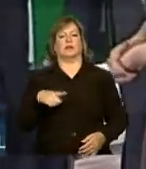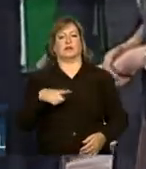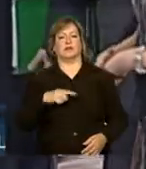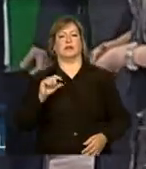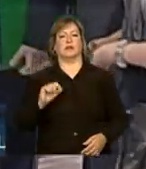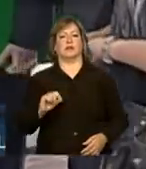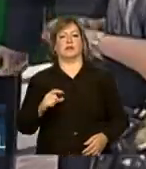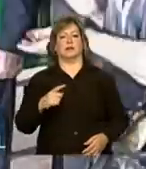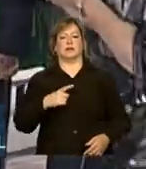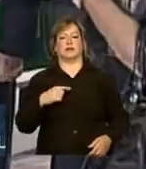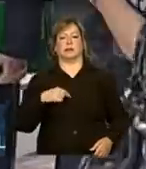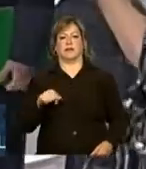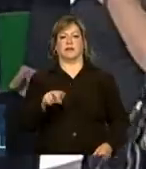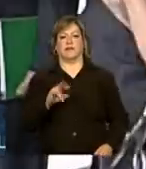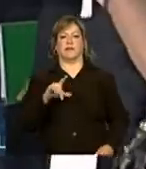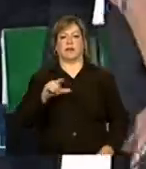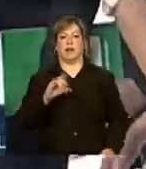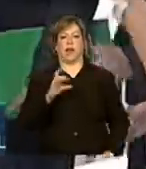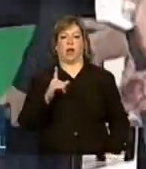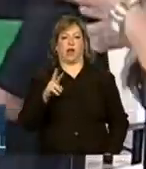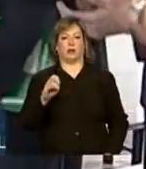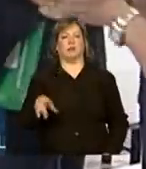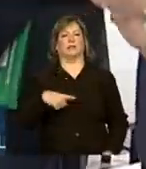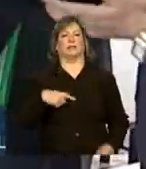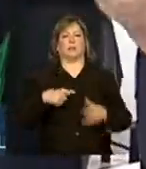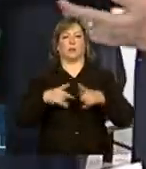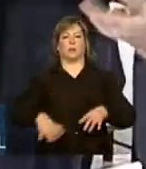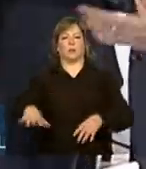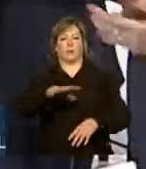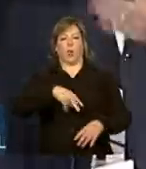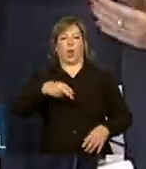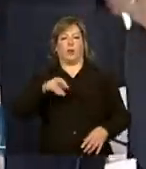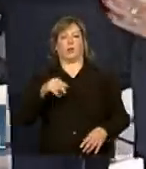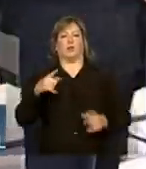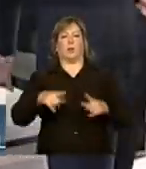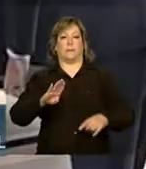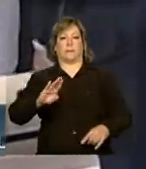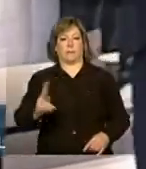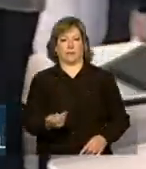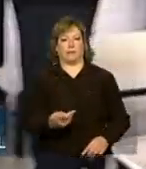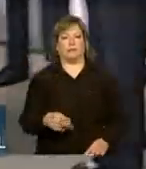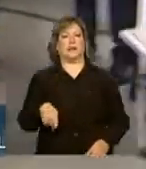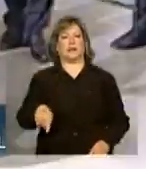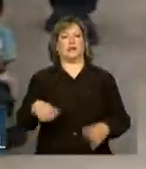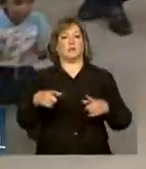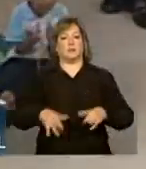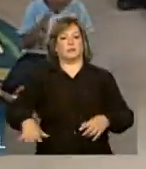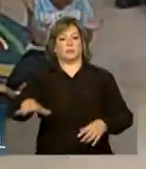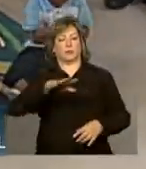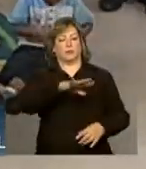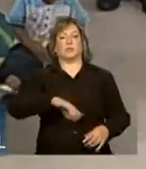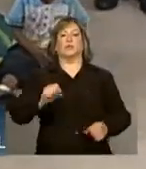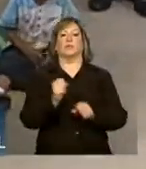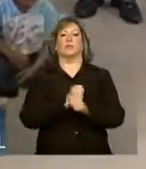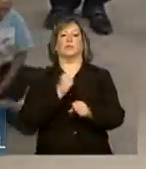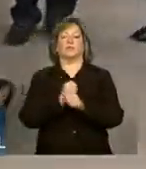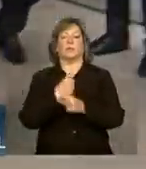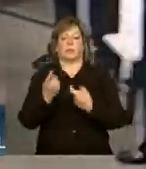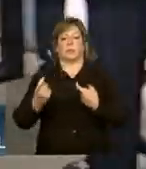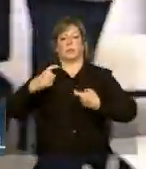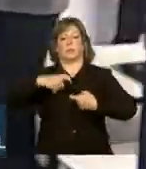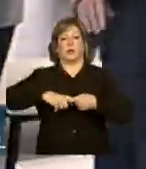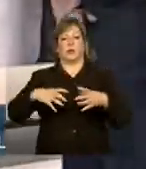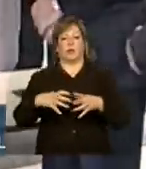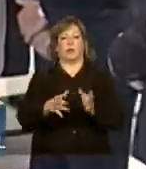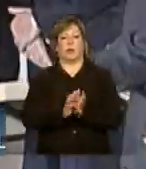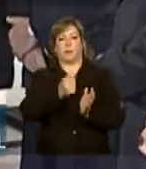UMEI Vila Clóris, que fica na região norte de Belo Horizonte. Essa unidade foi construída em uma parceria entre